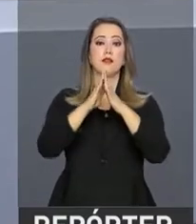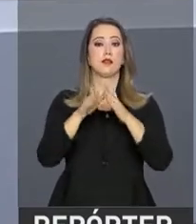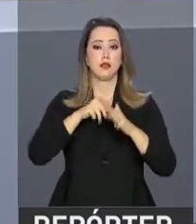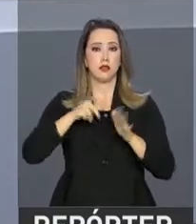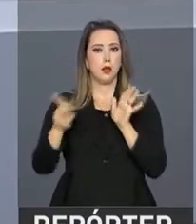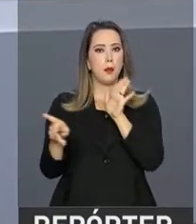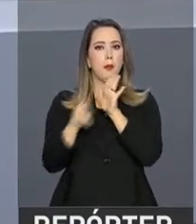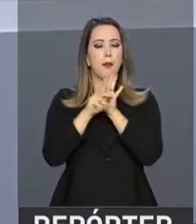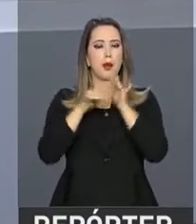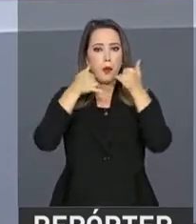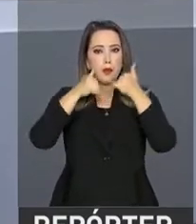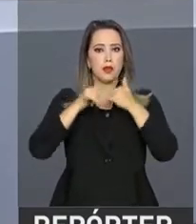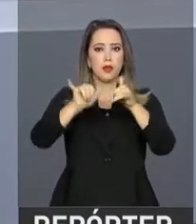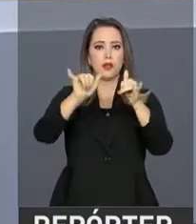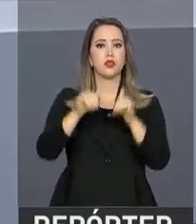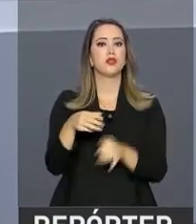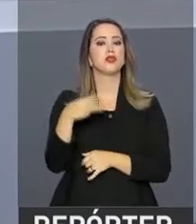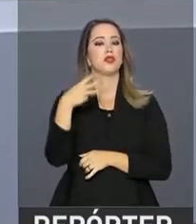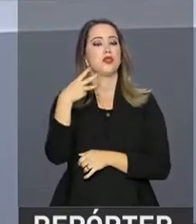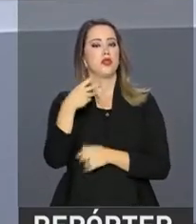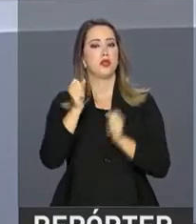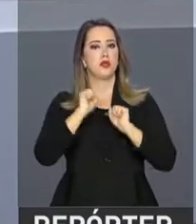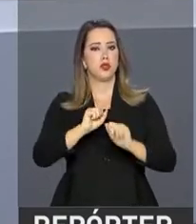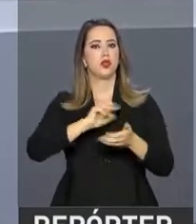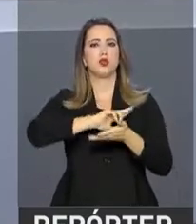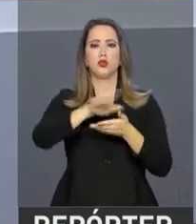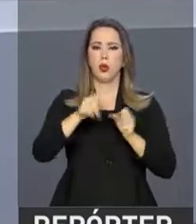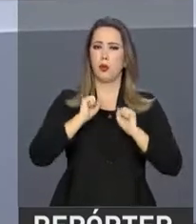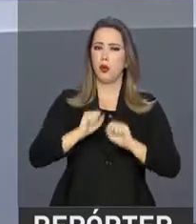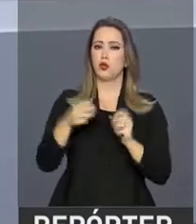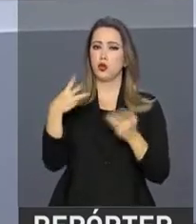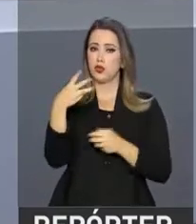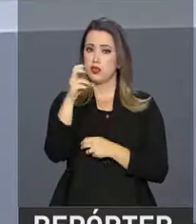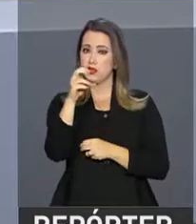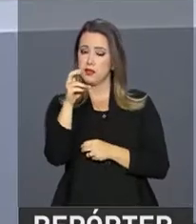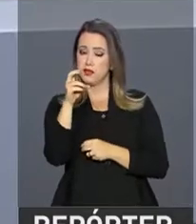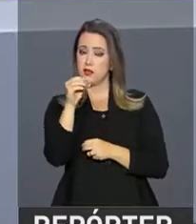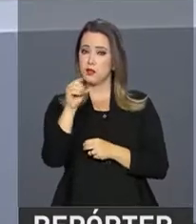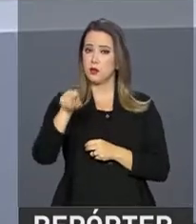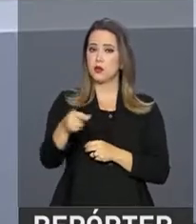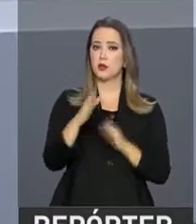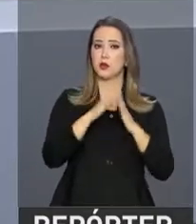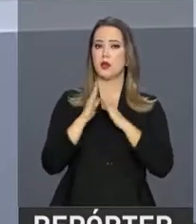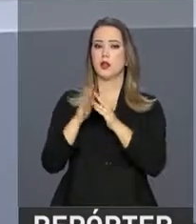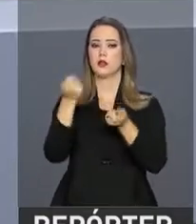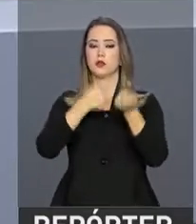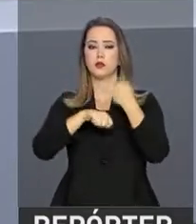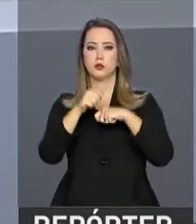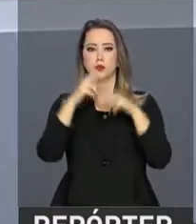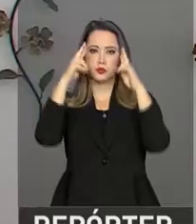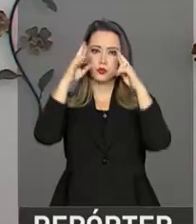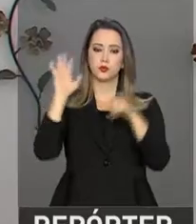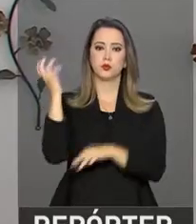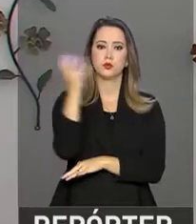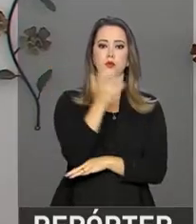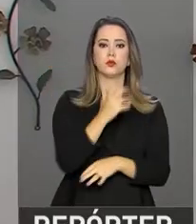para abastecer uma cidade com 350 mil casas e com economia e respeito ao meio ambiente